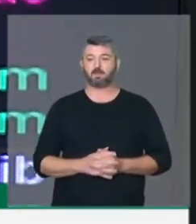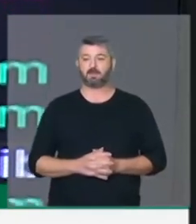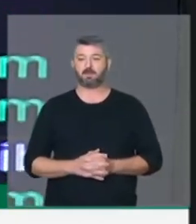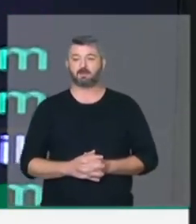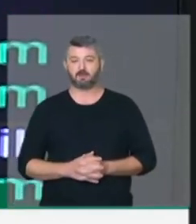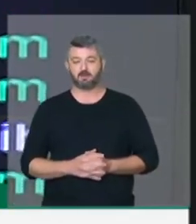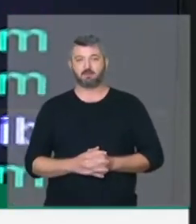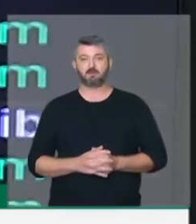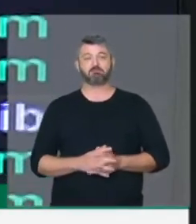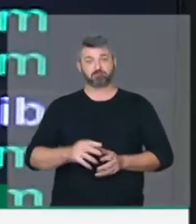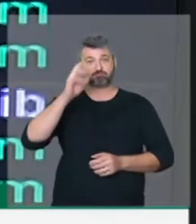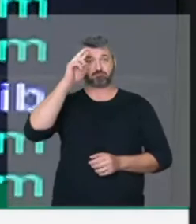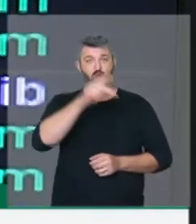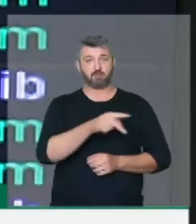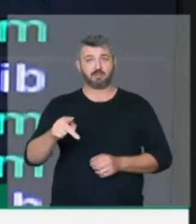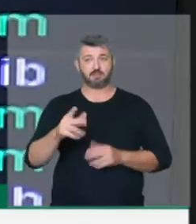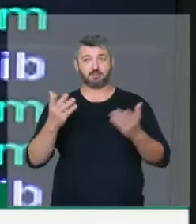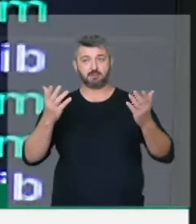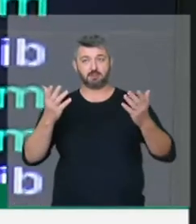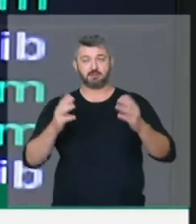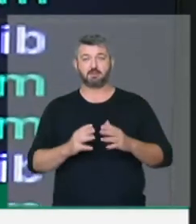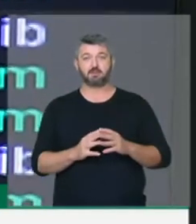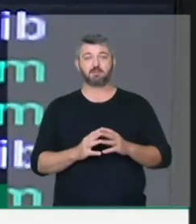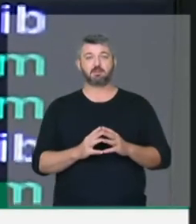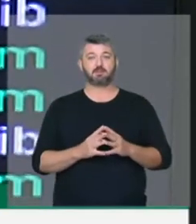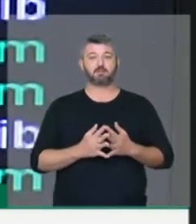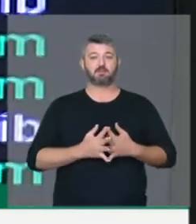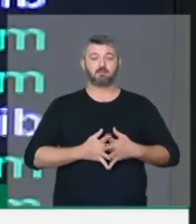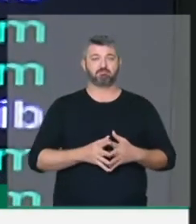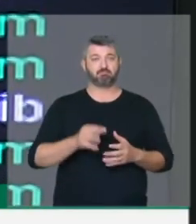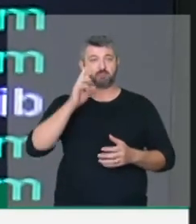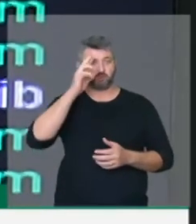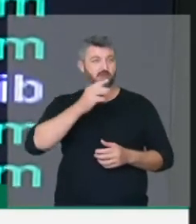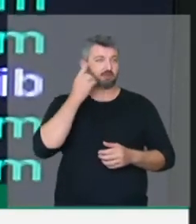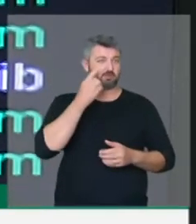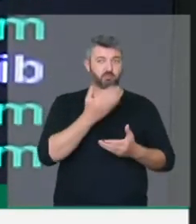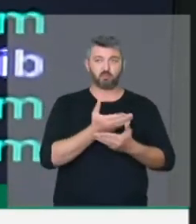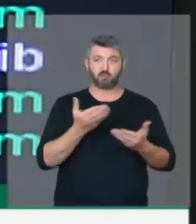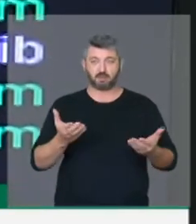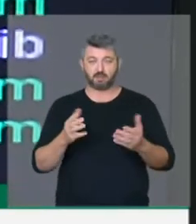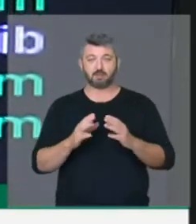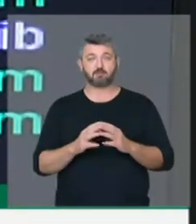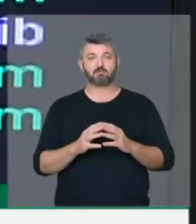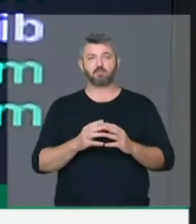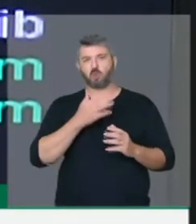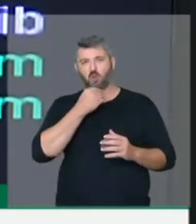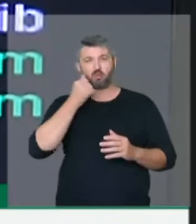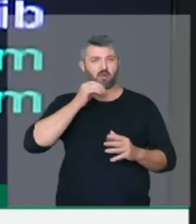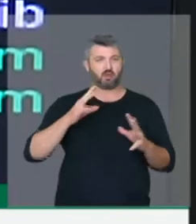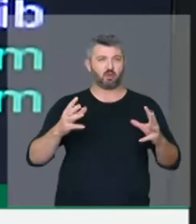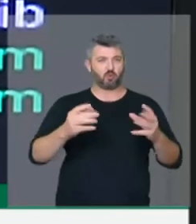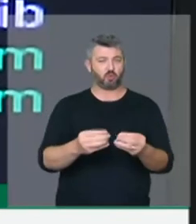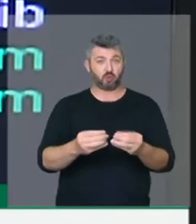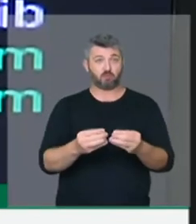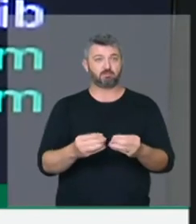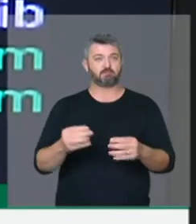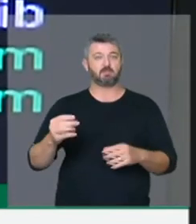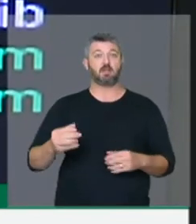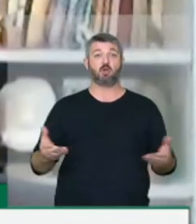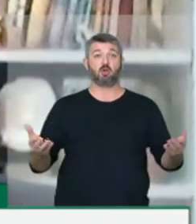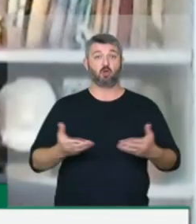Por favor, Vossa Excelência, a sua palavra. Senhor presidente, senhores e senhoras deputadas e deputados, a decisão